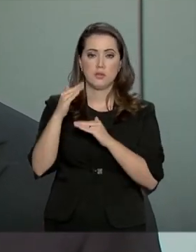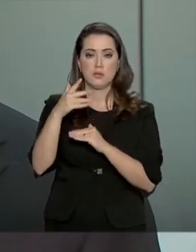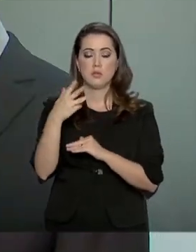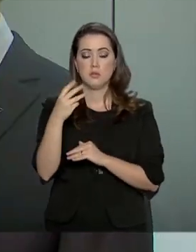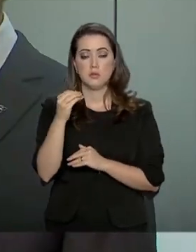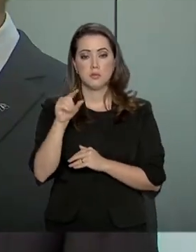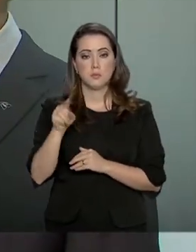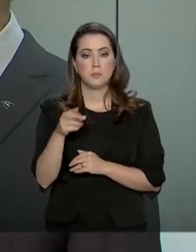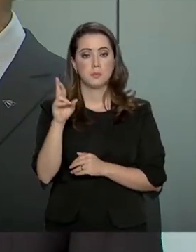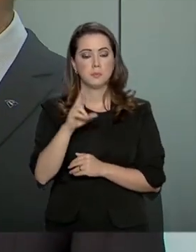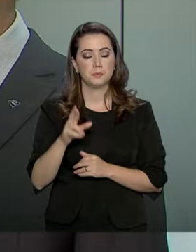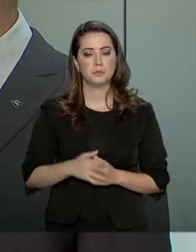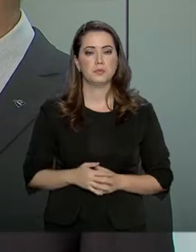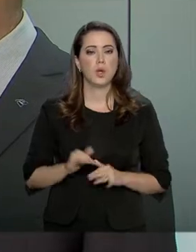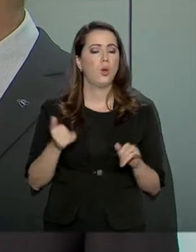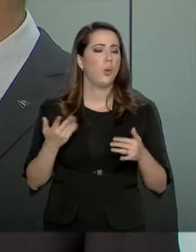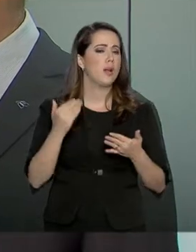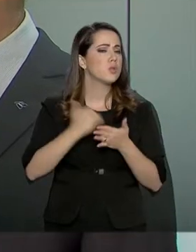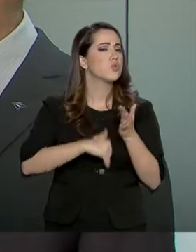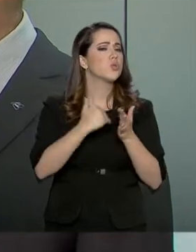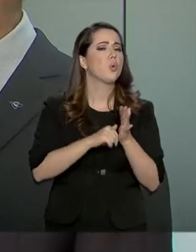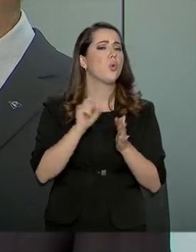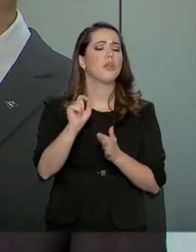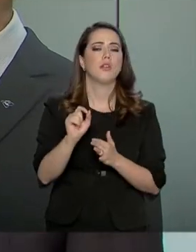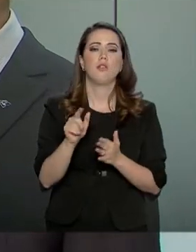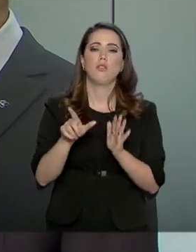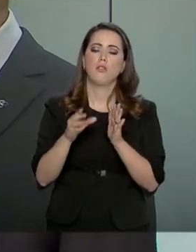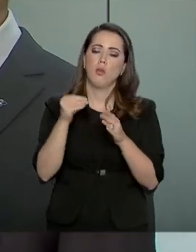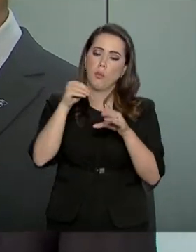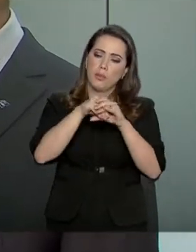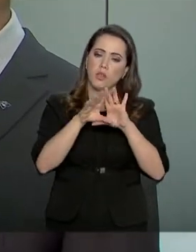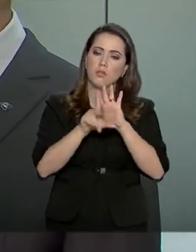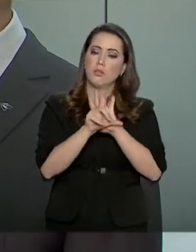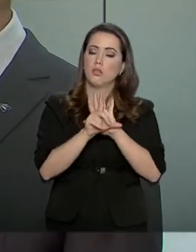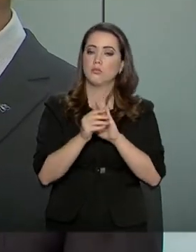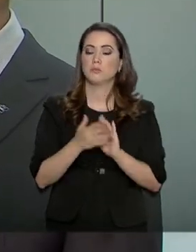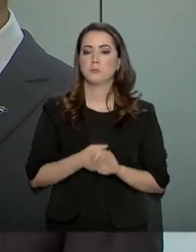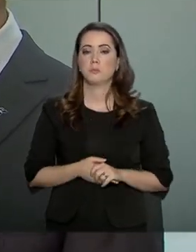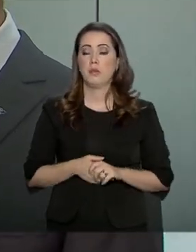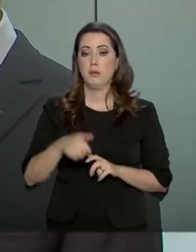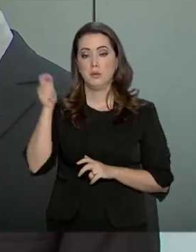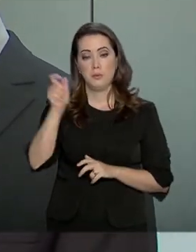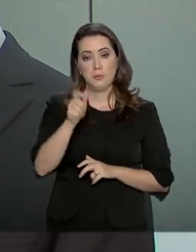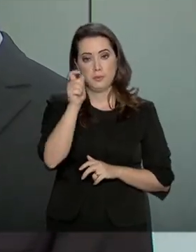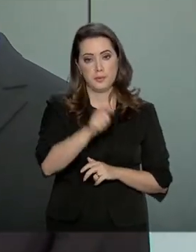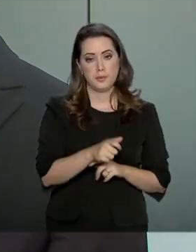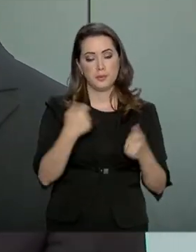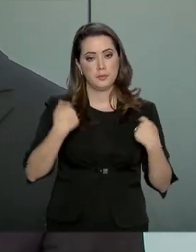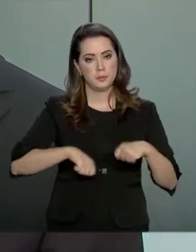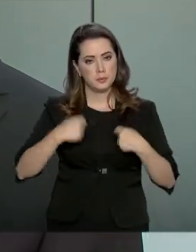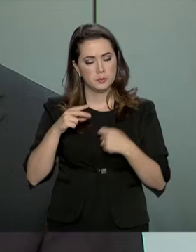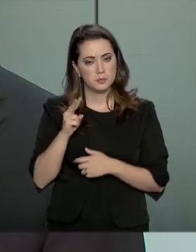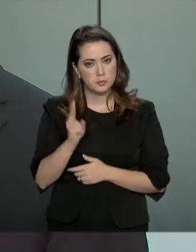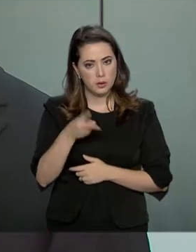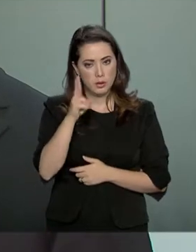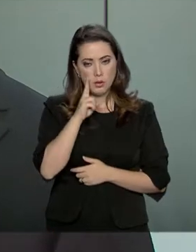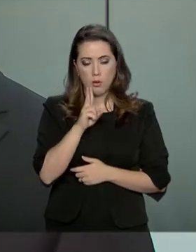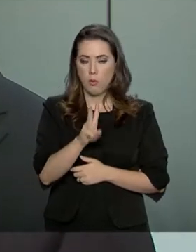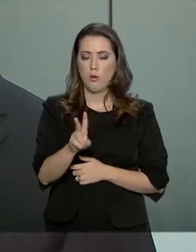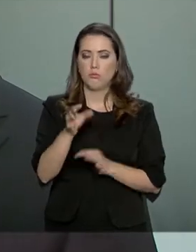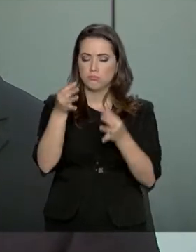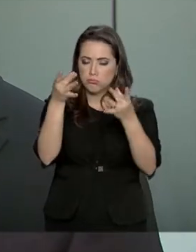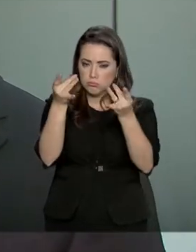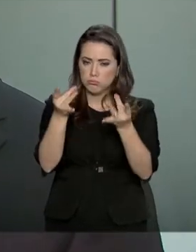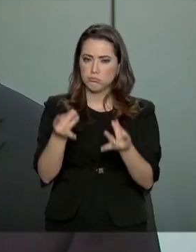reais quais são as deduções legais é na verdade o contribuinte precisa é sempre olhar bem a